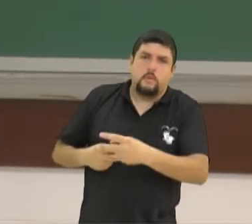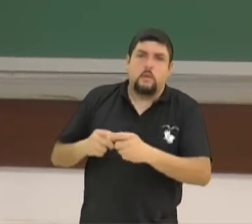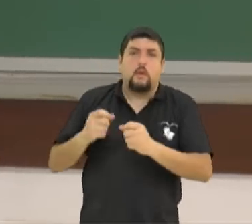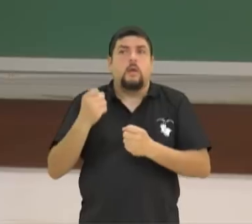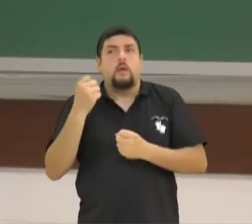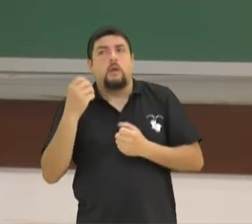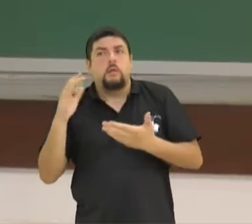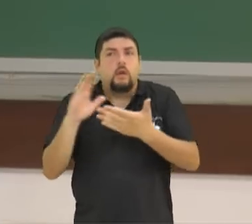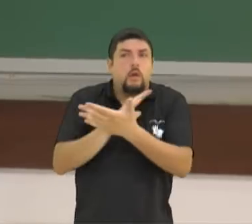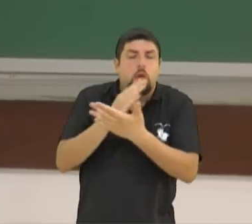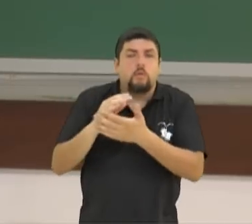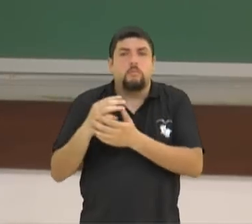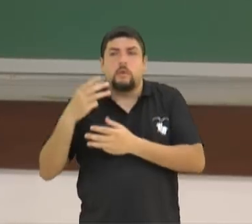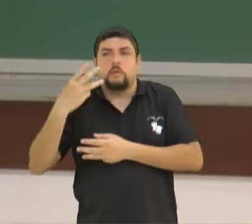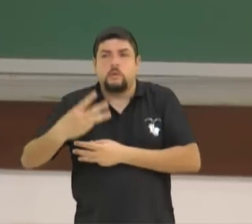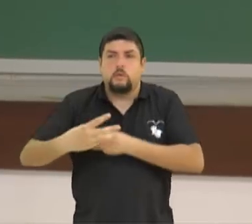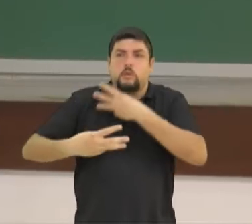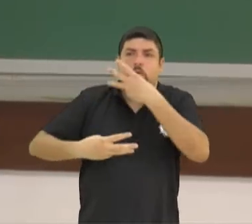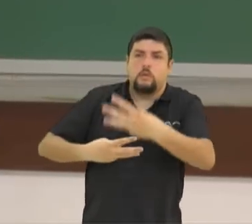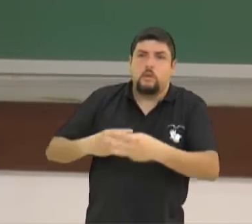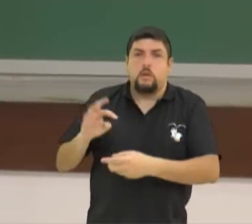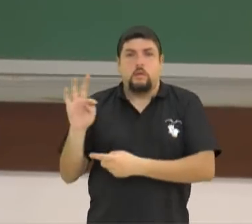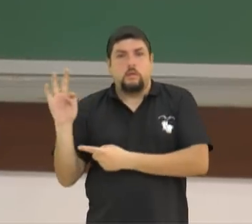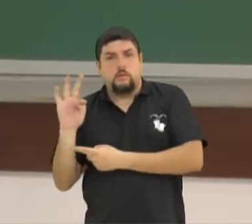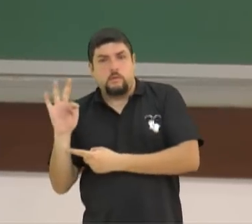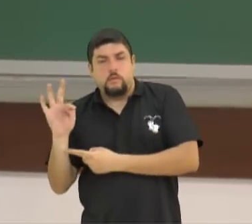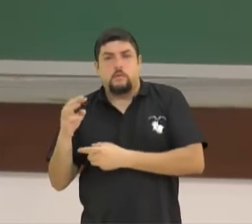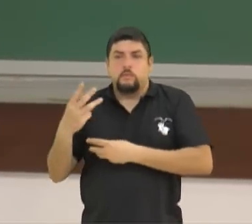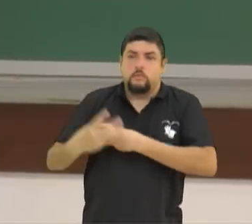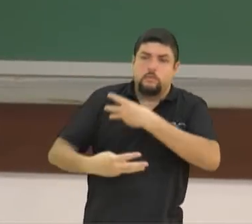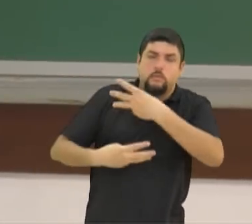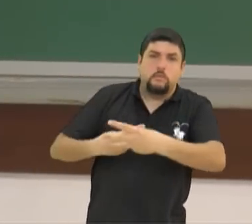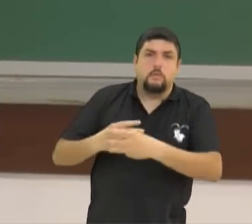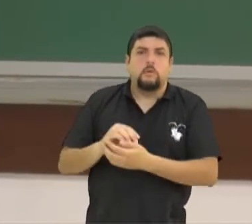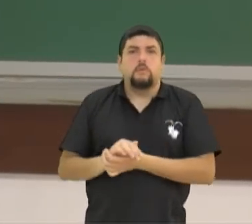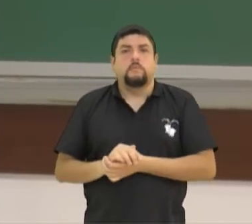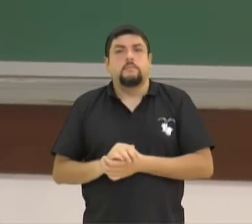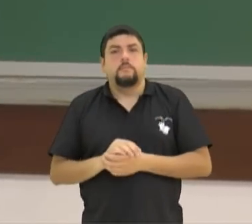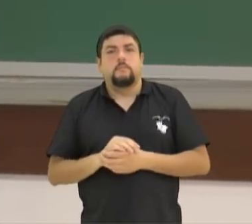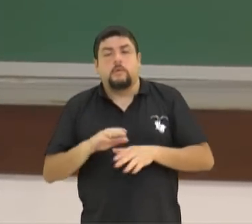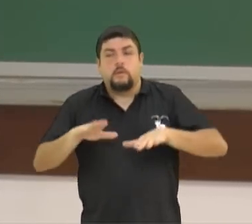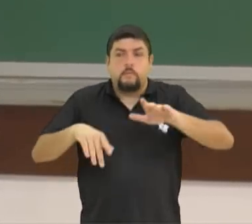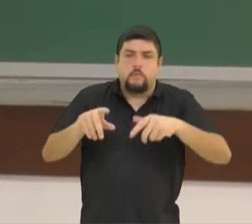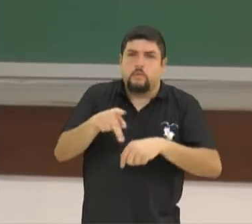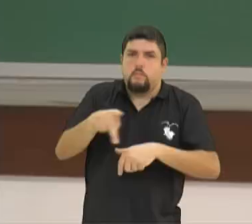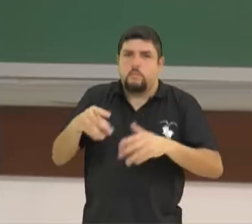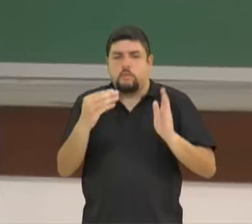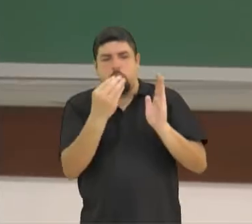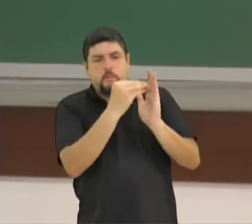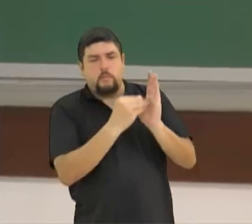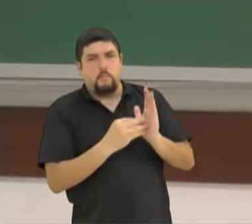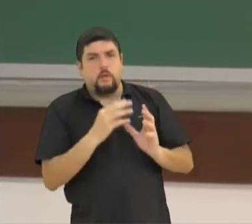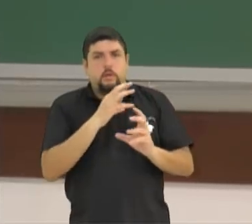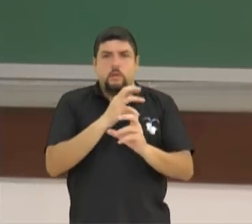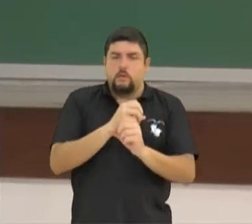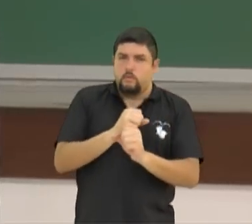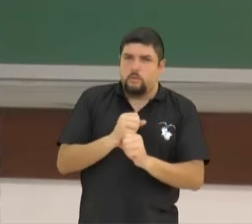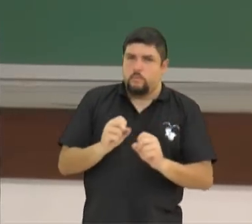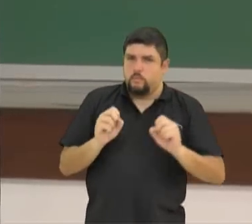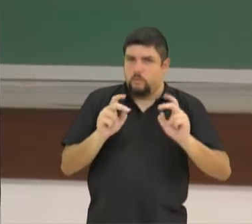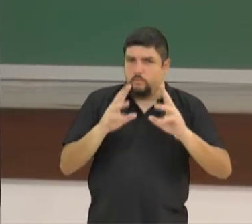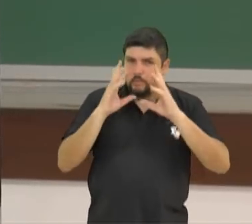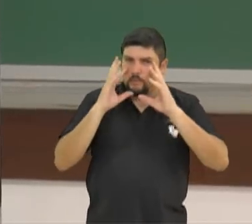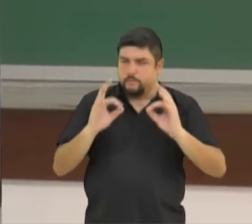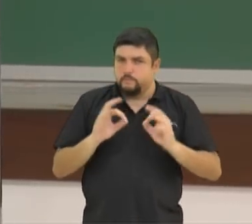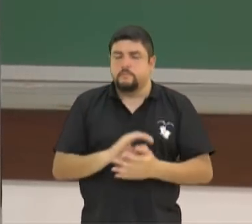então, dependendo aí do regime adotado na escola de vocês, os professores vão efetuando esse lançamento de notas. Então, esse é o momento para ficar prestando atenção